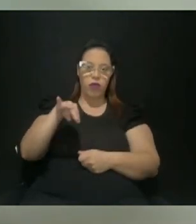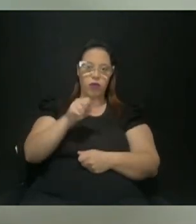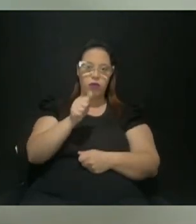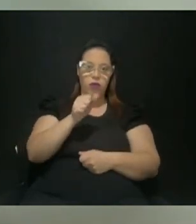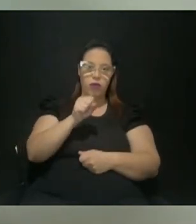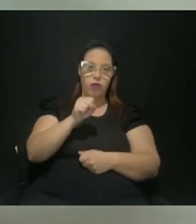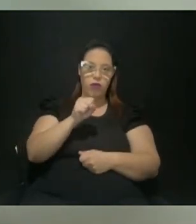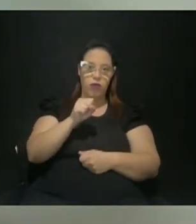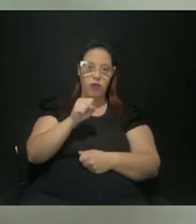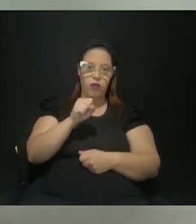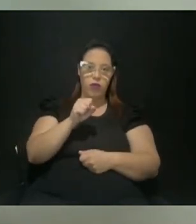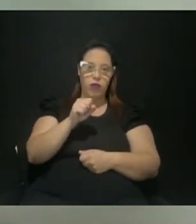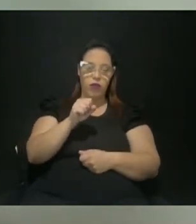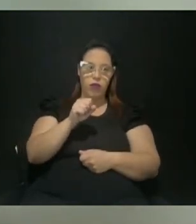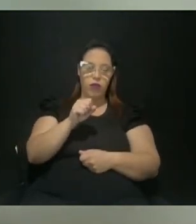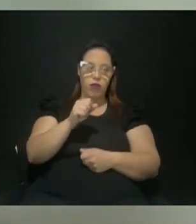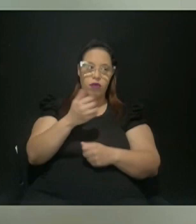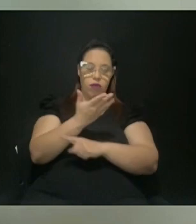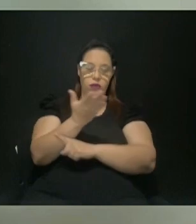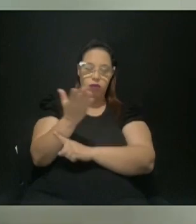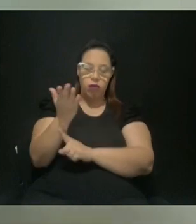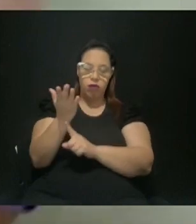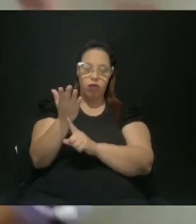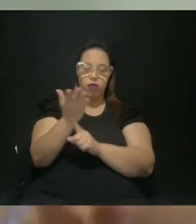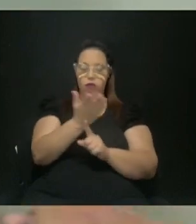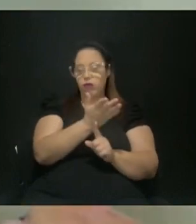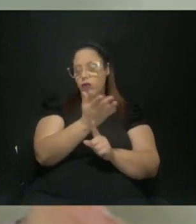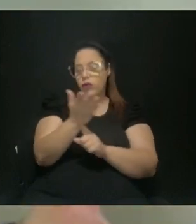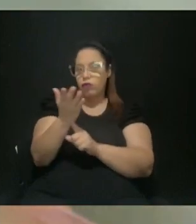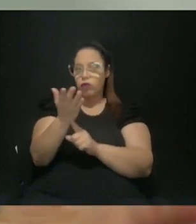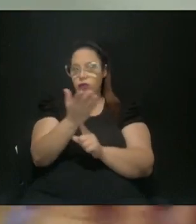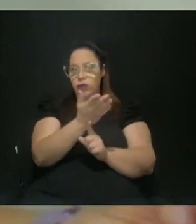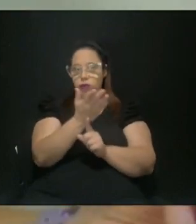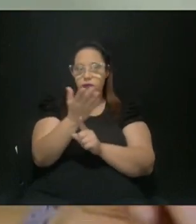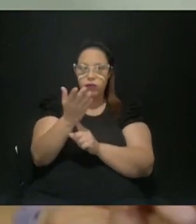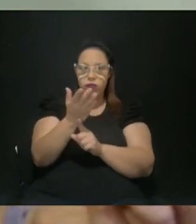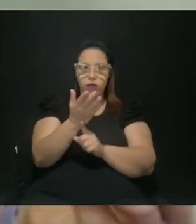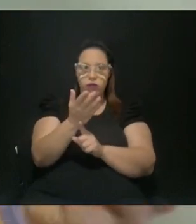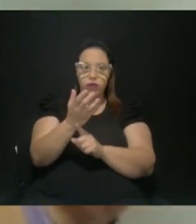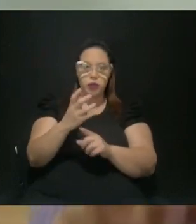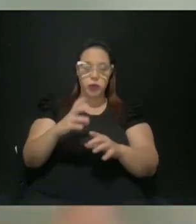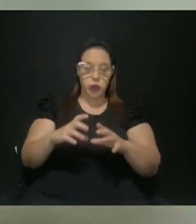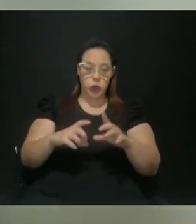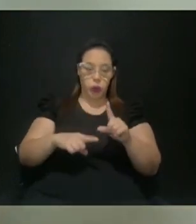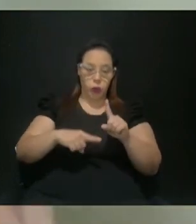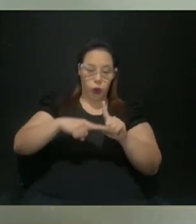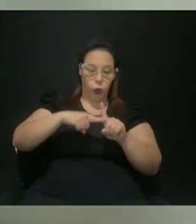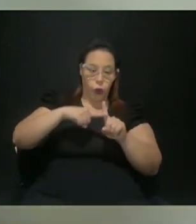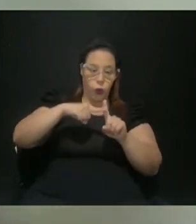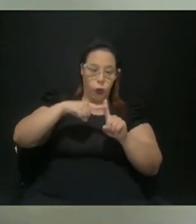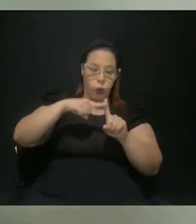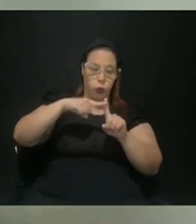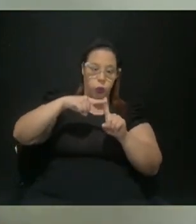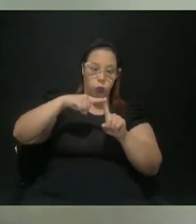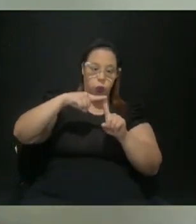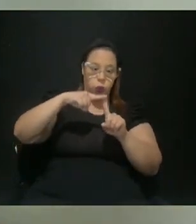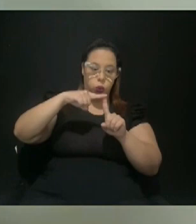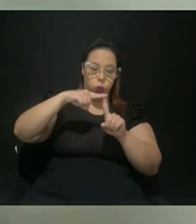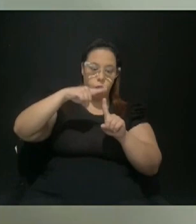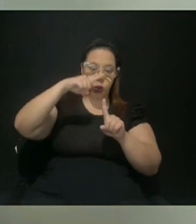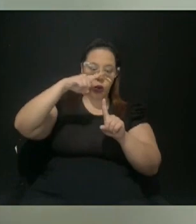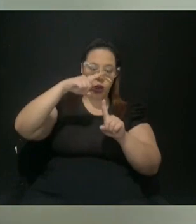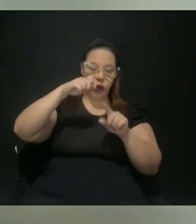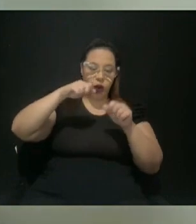que é uma tecnologia ali em altas temperaturas e pouco oxigênio no ambiente,